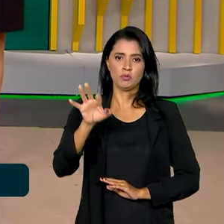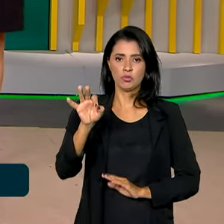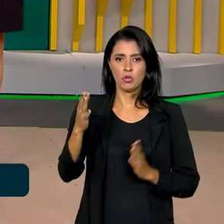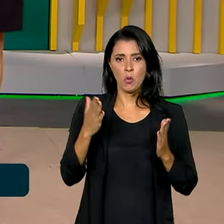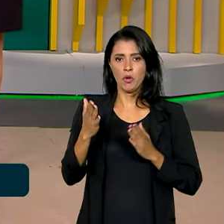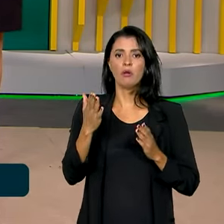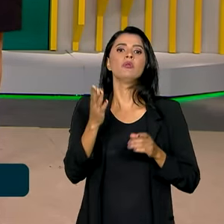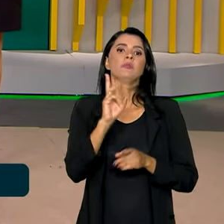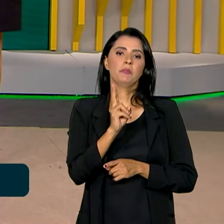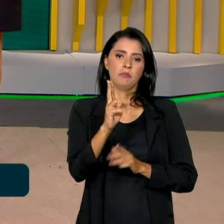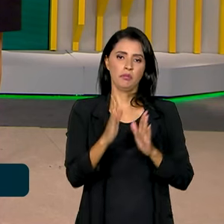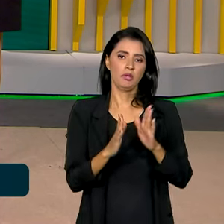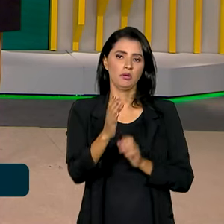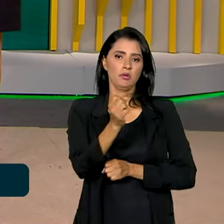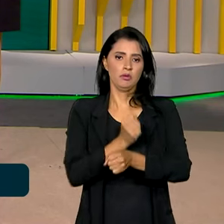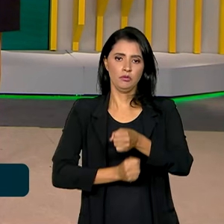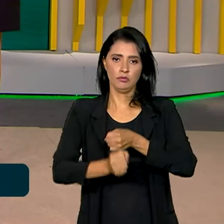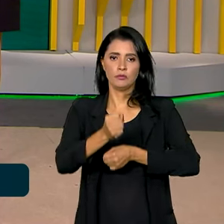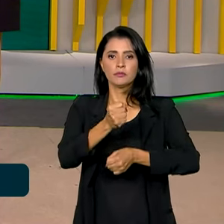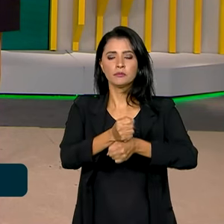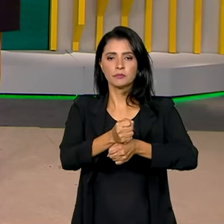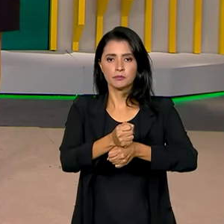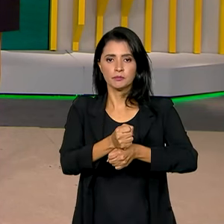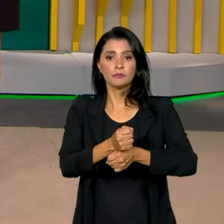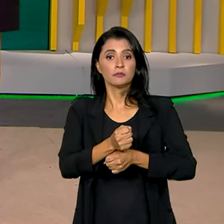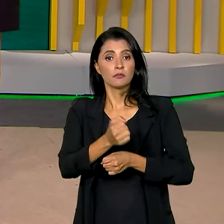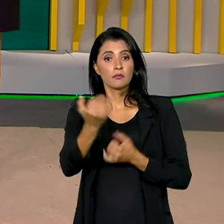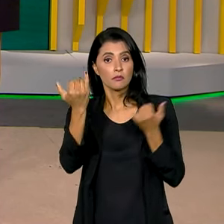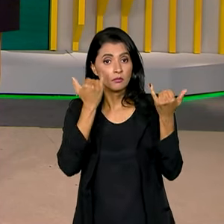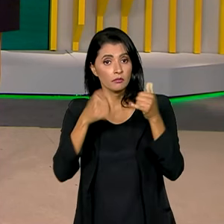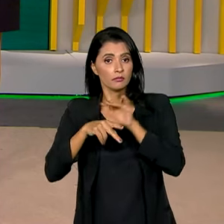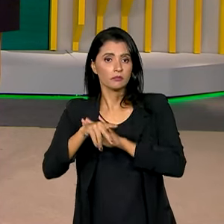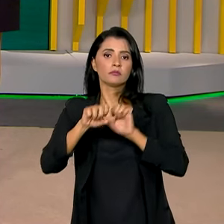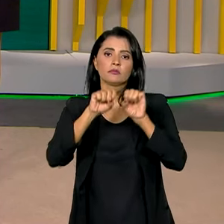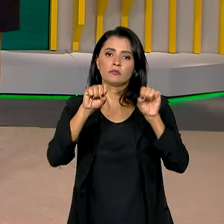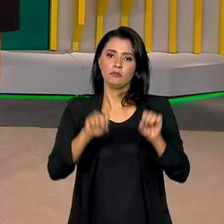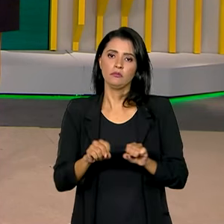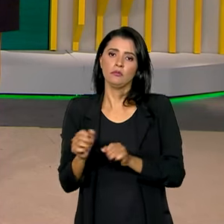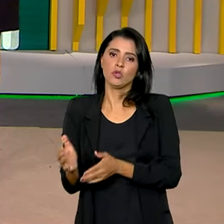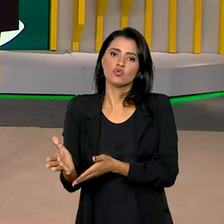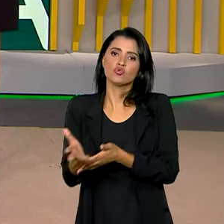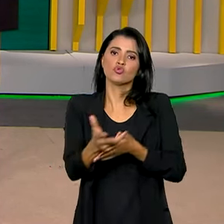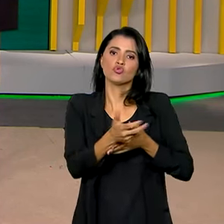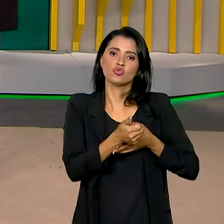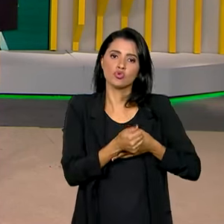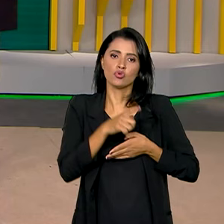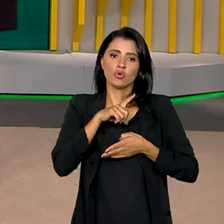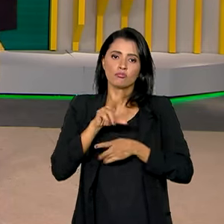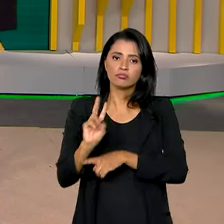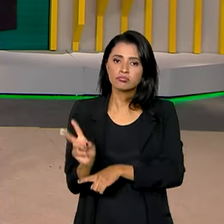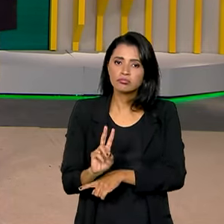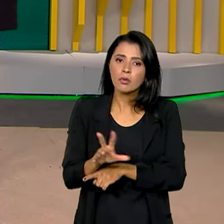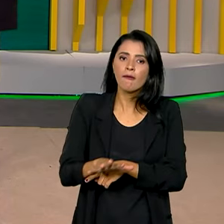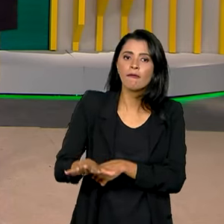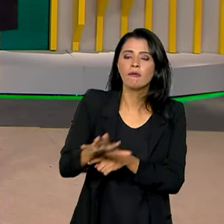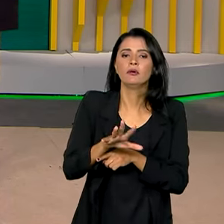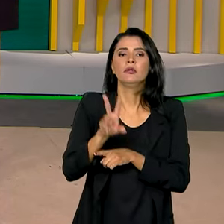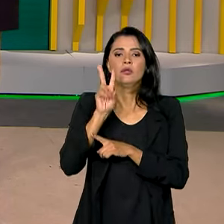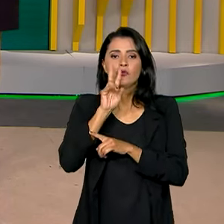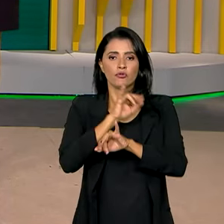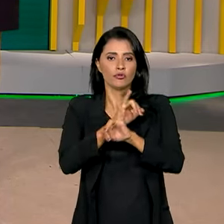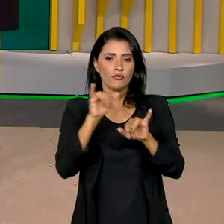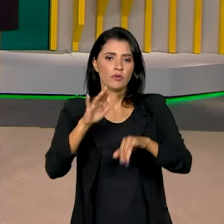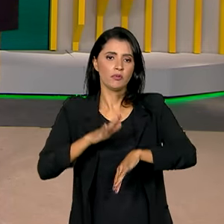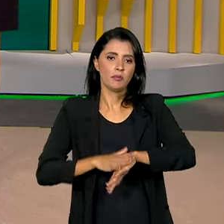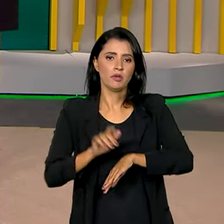comparação com o mesmo período do ano passado. Os dados são do sistema que contabiliza e fiscaliza o setor e foram